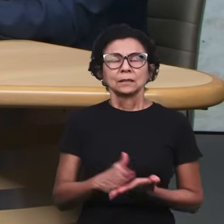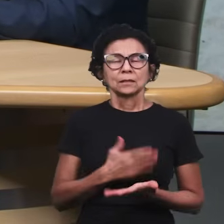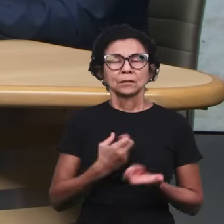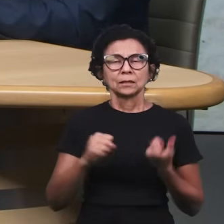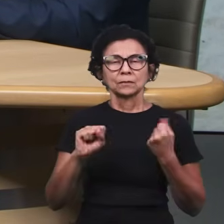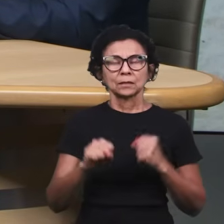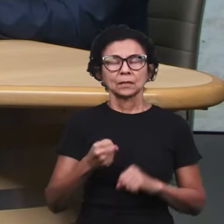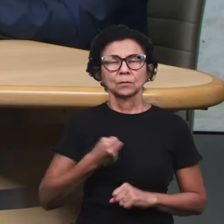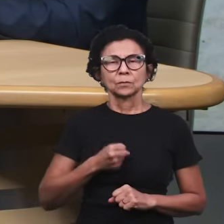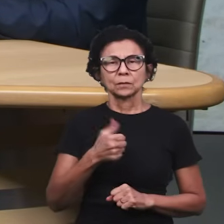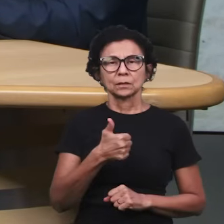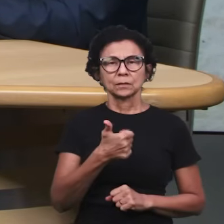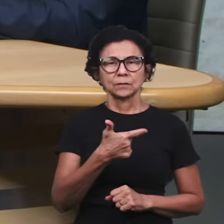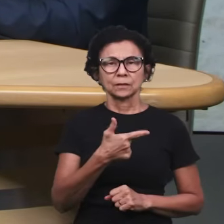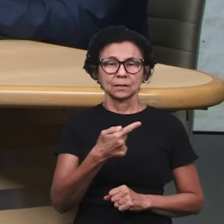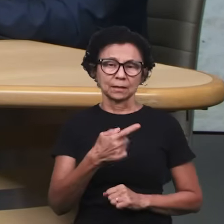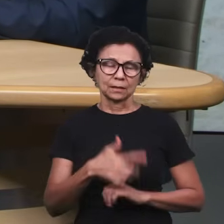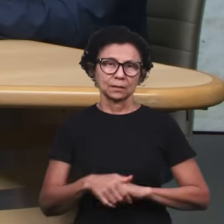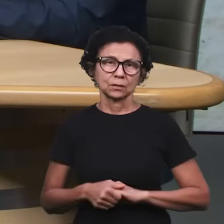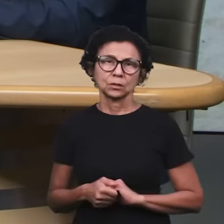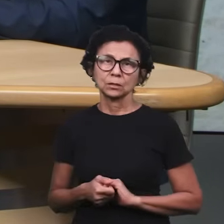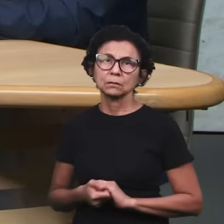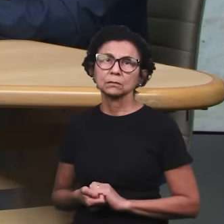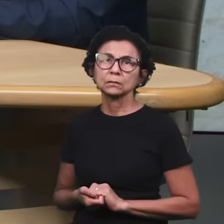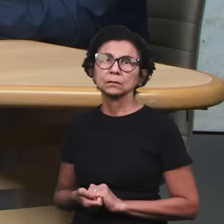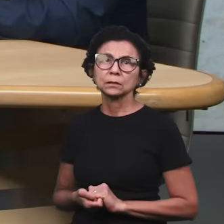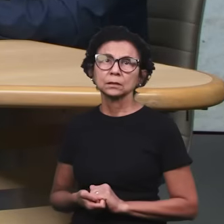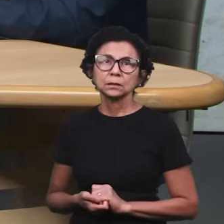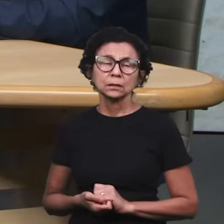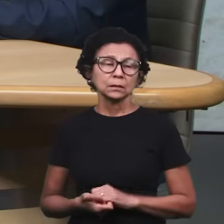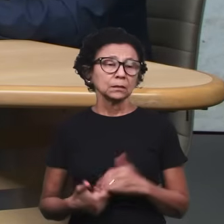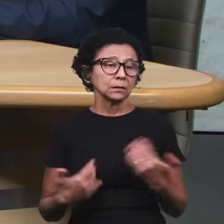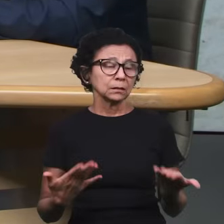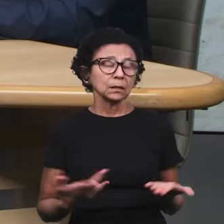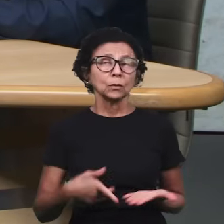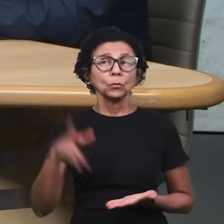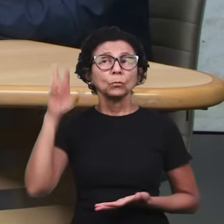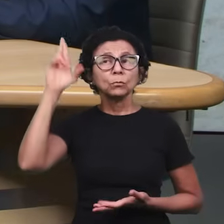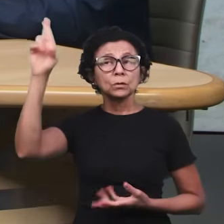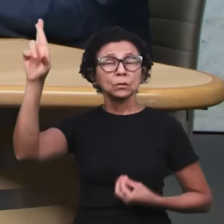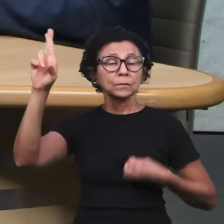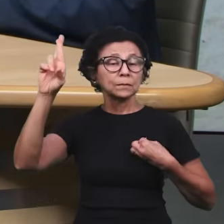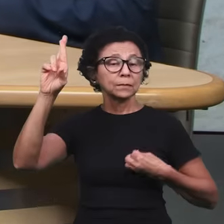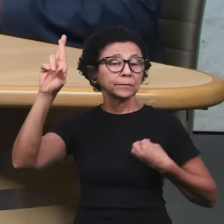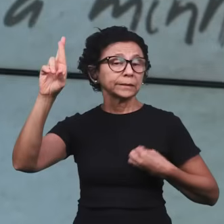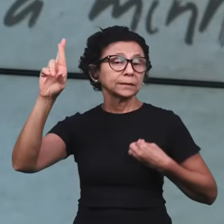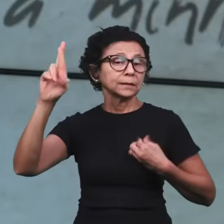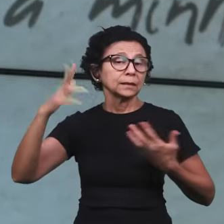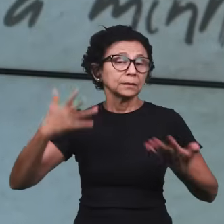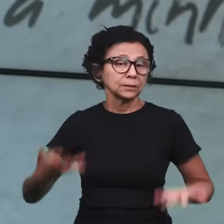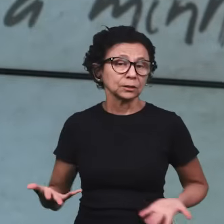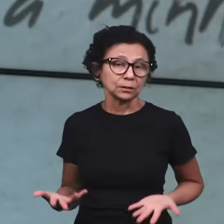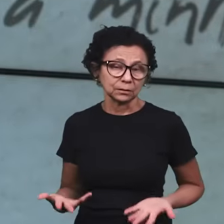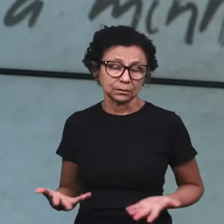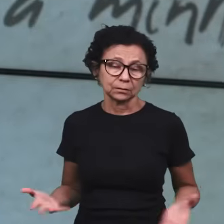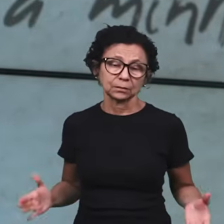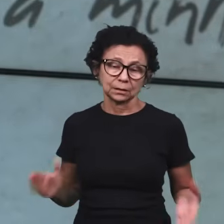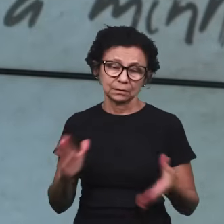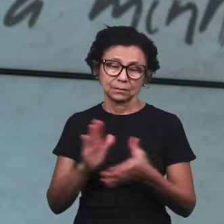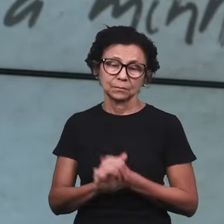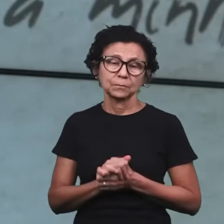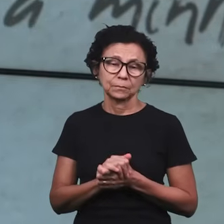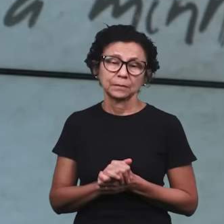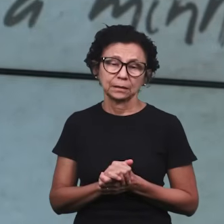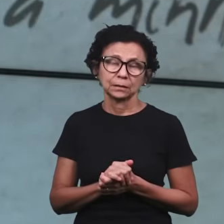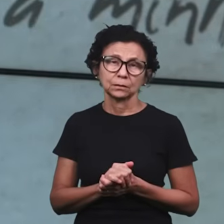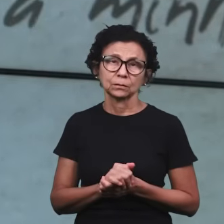que fala assim, é Salmo 127, se o Senhor não edificar a casa, em vão trabalhos que edificam. Ou seja, o grande segredo de ter um